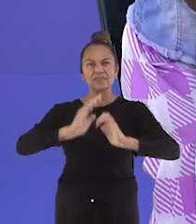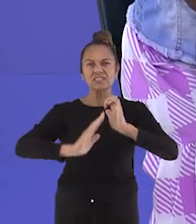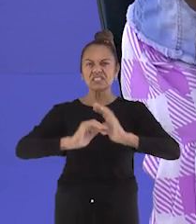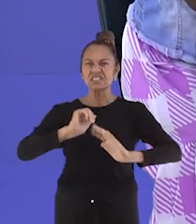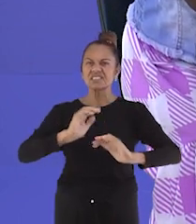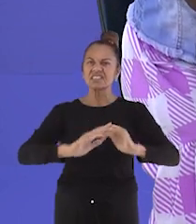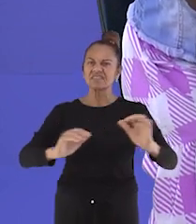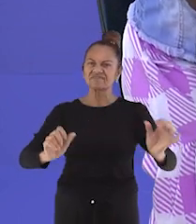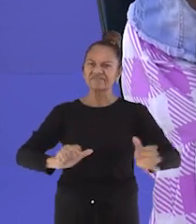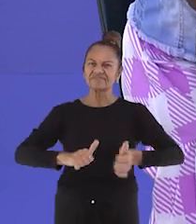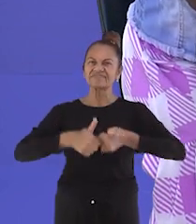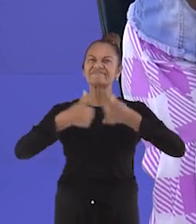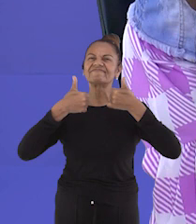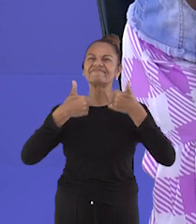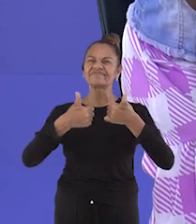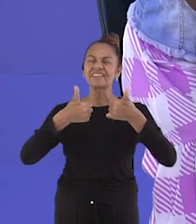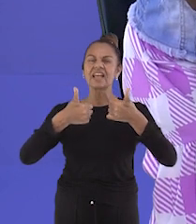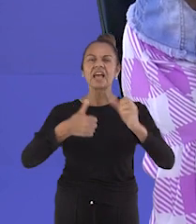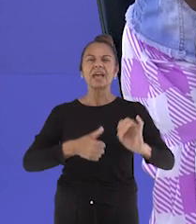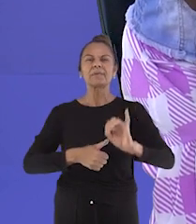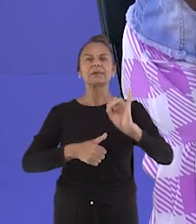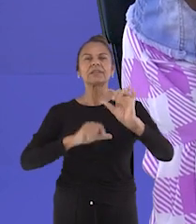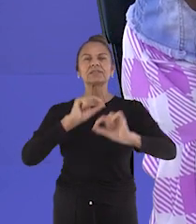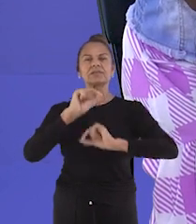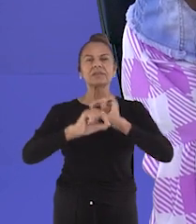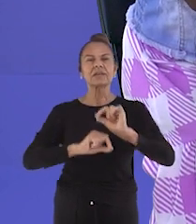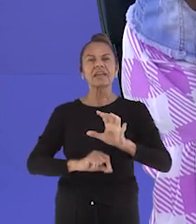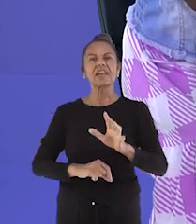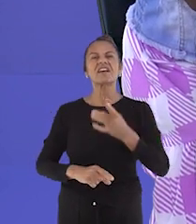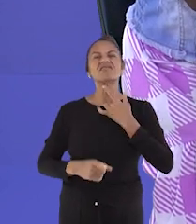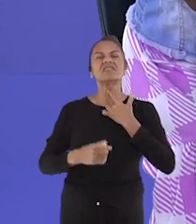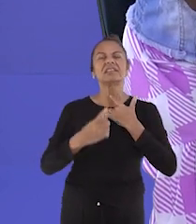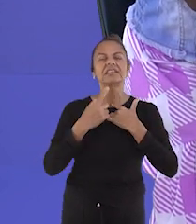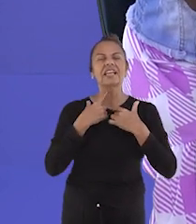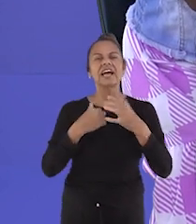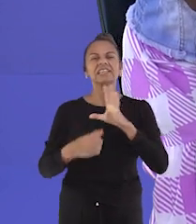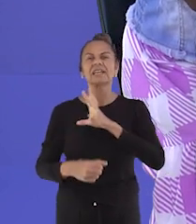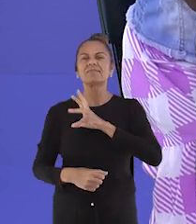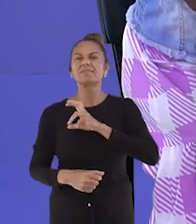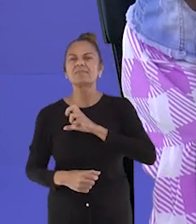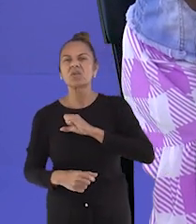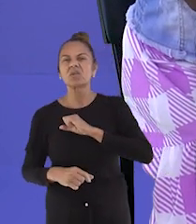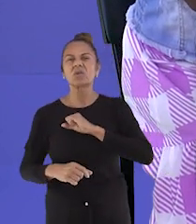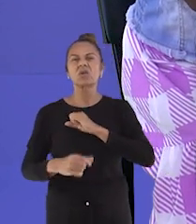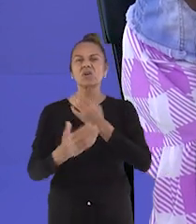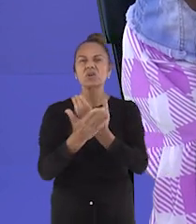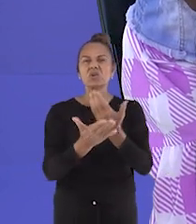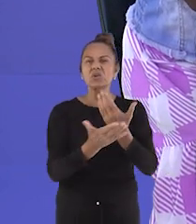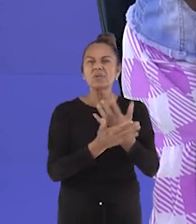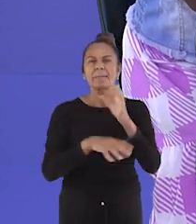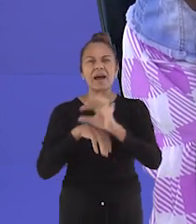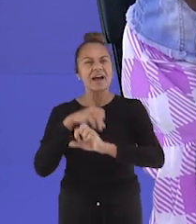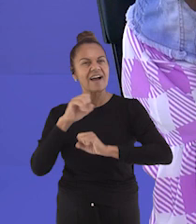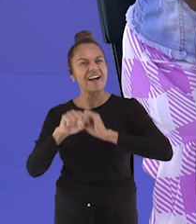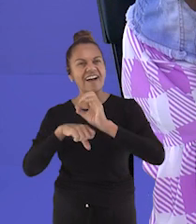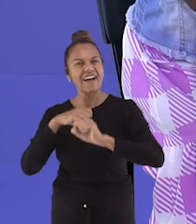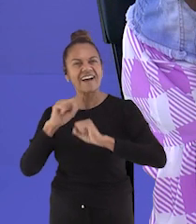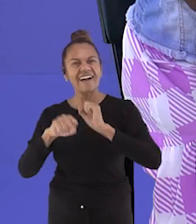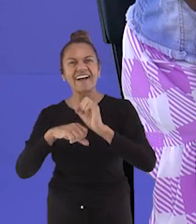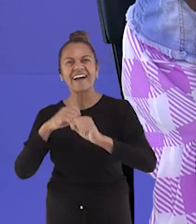a profissão, ela vale a pena. Basta você encher de vontade, de amor, ir se